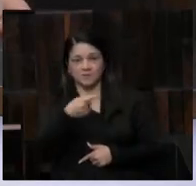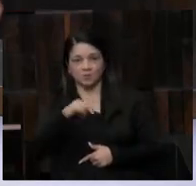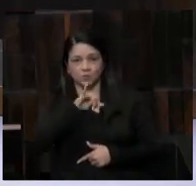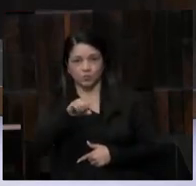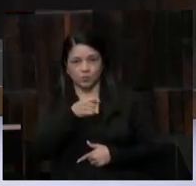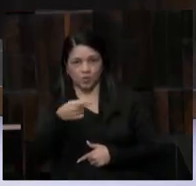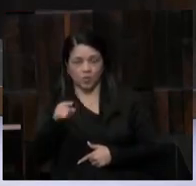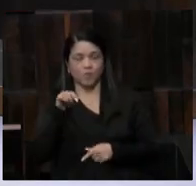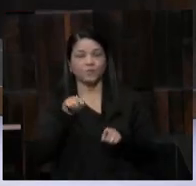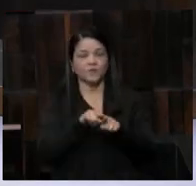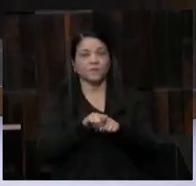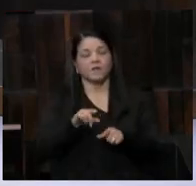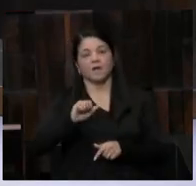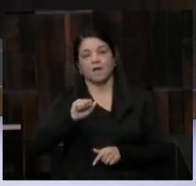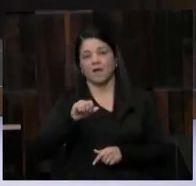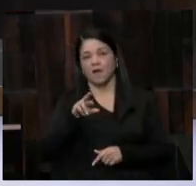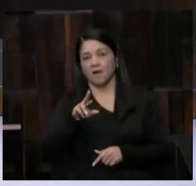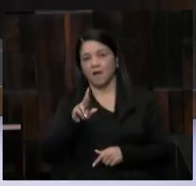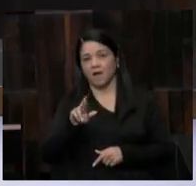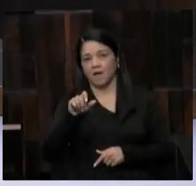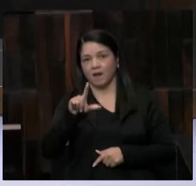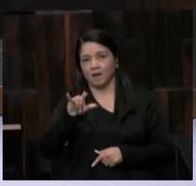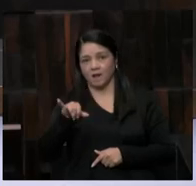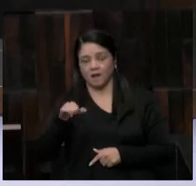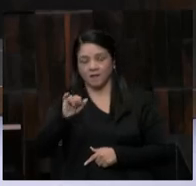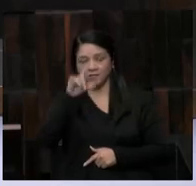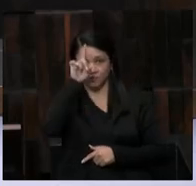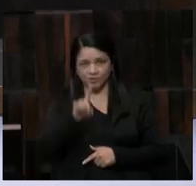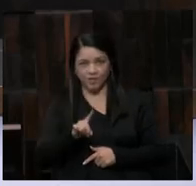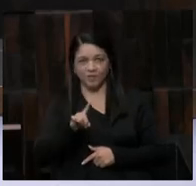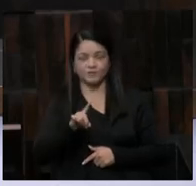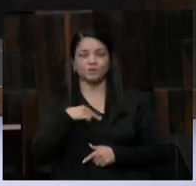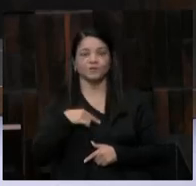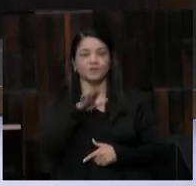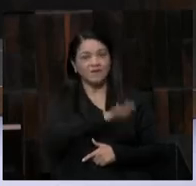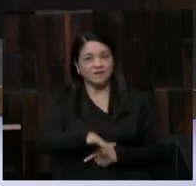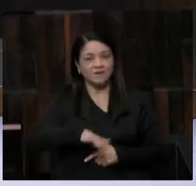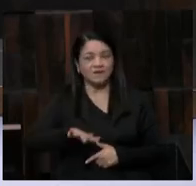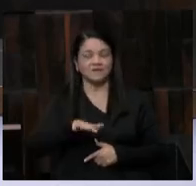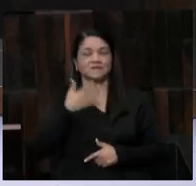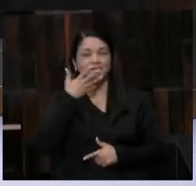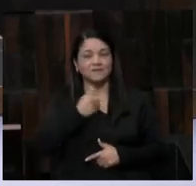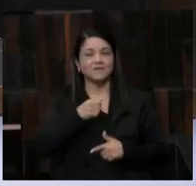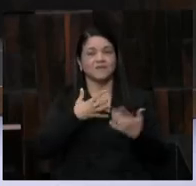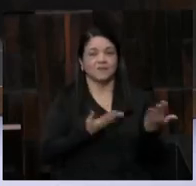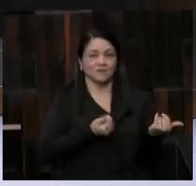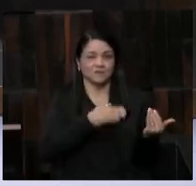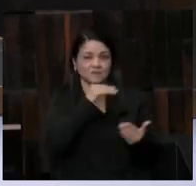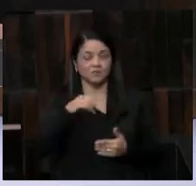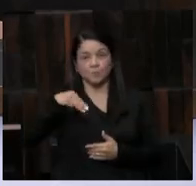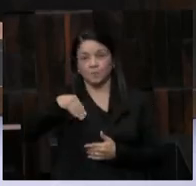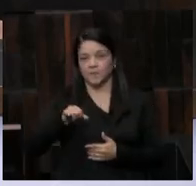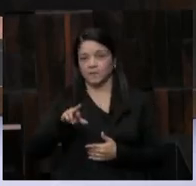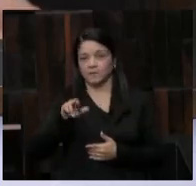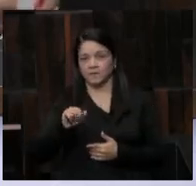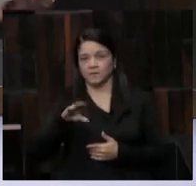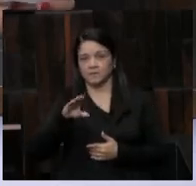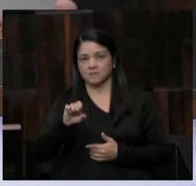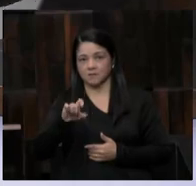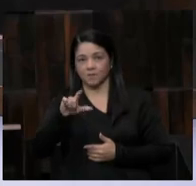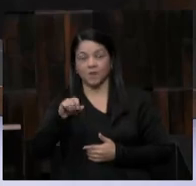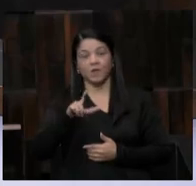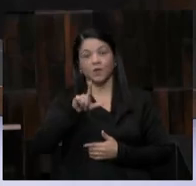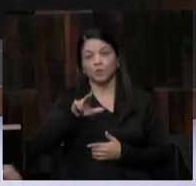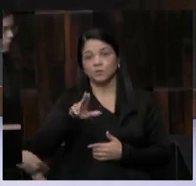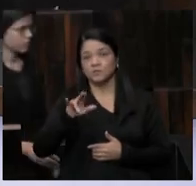Oliveira, presidente do Conselho Municipal de Direito da Criança e do Adolescente de Miracema, Luciana Novaes, que eu já